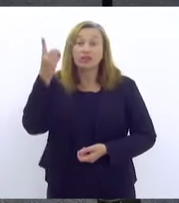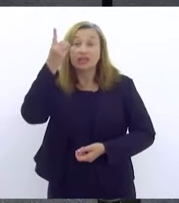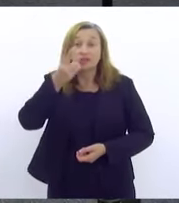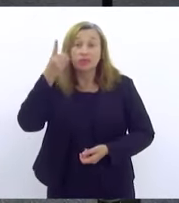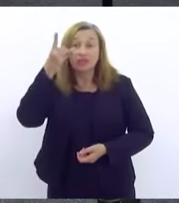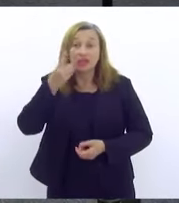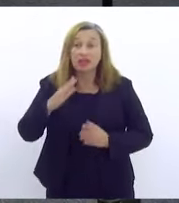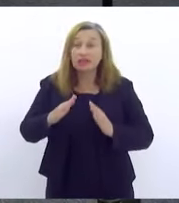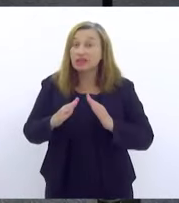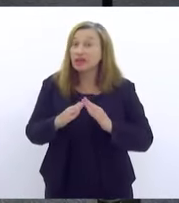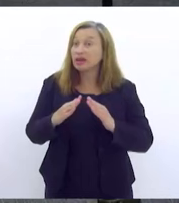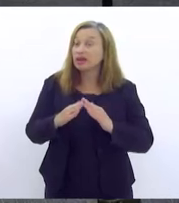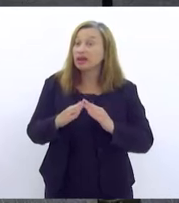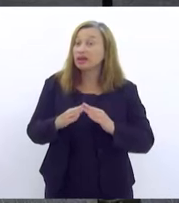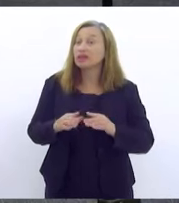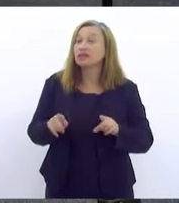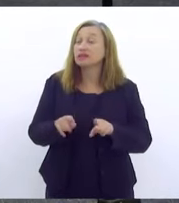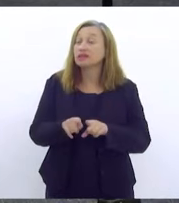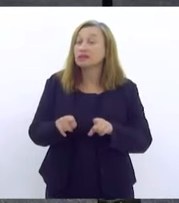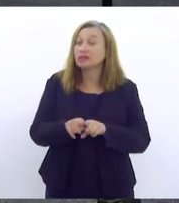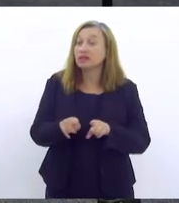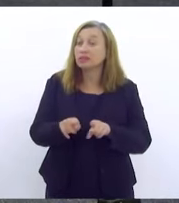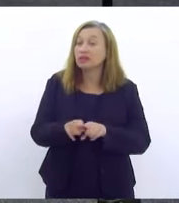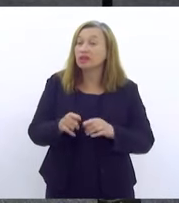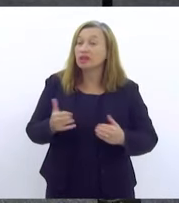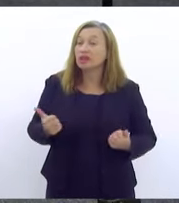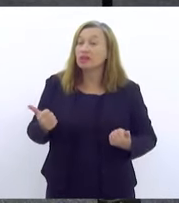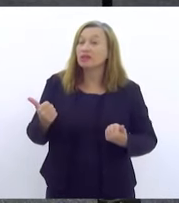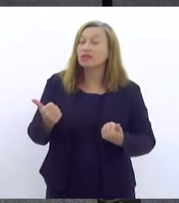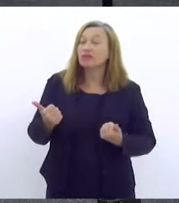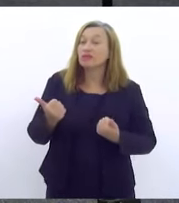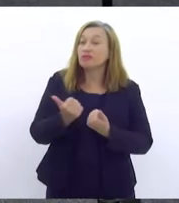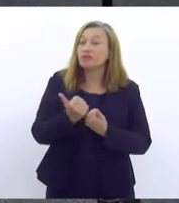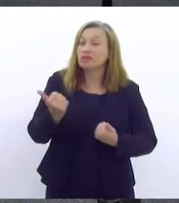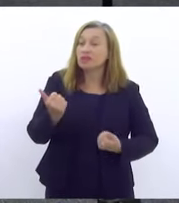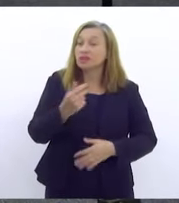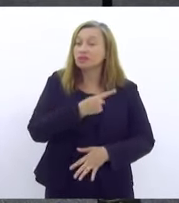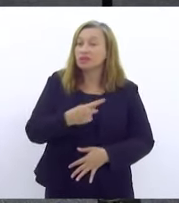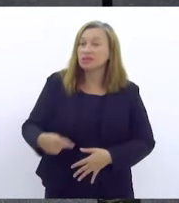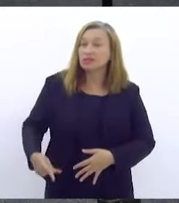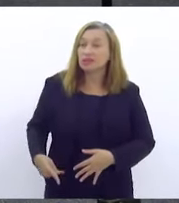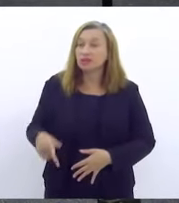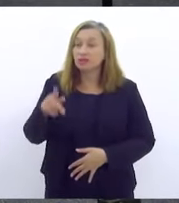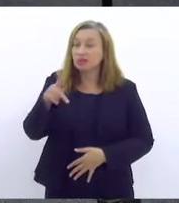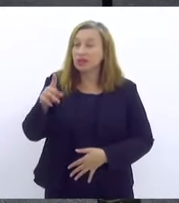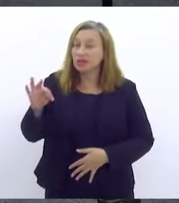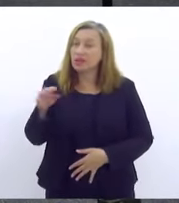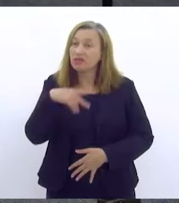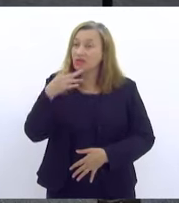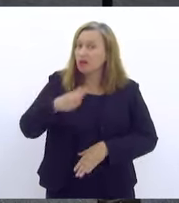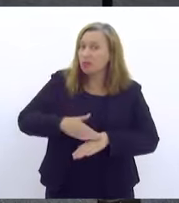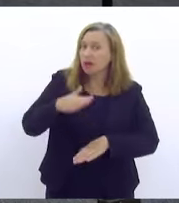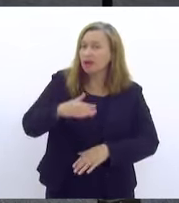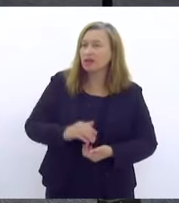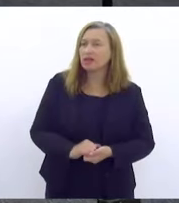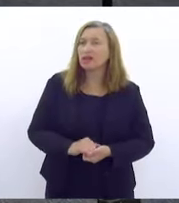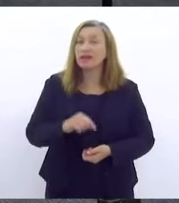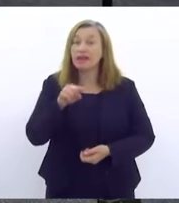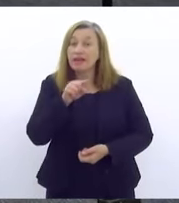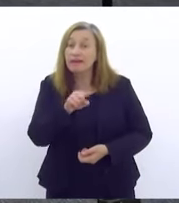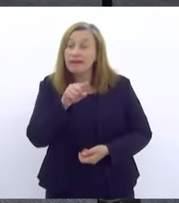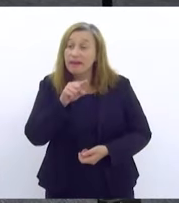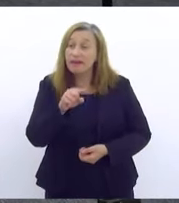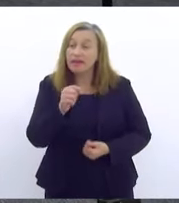dessa casa e do vice-presidente nacional do PT. E vou mais, Rodrigo Amorim, vou mais. Ele é o